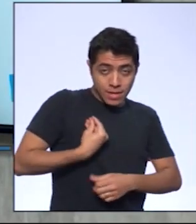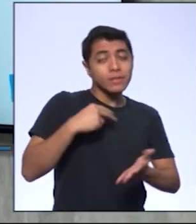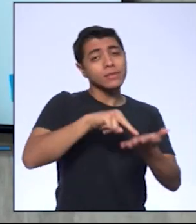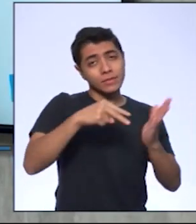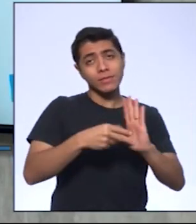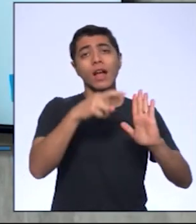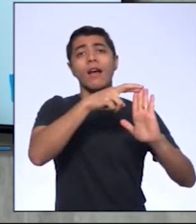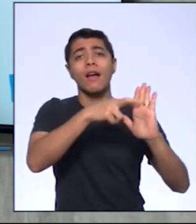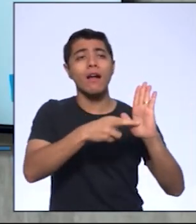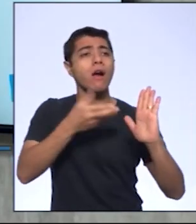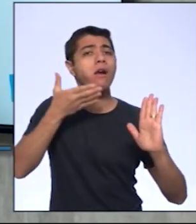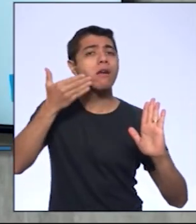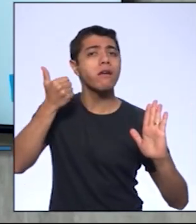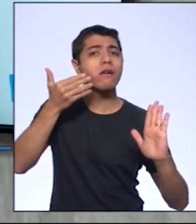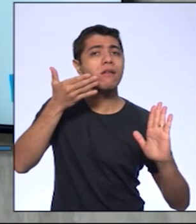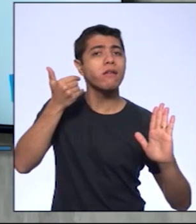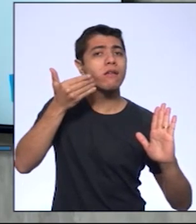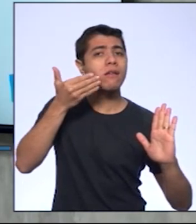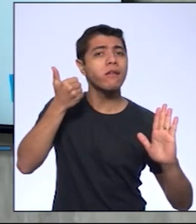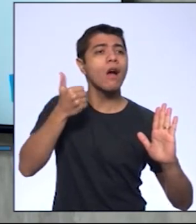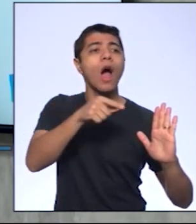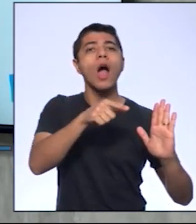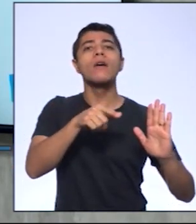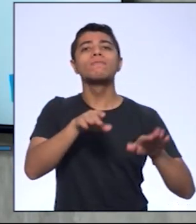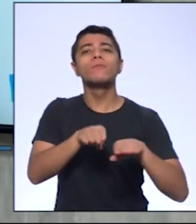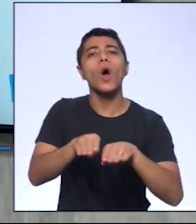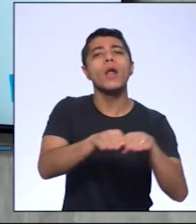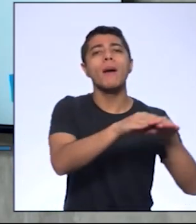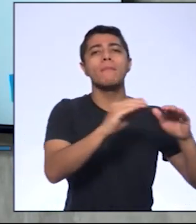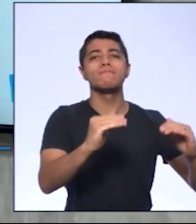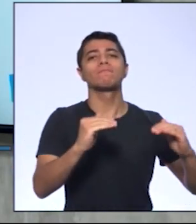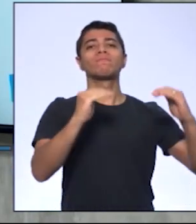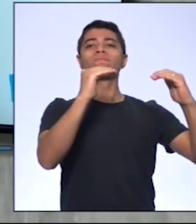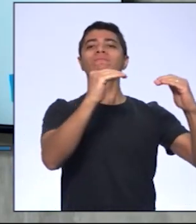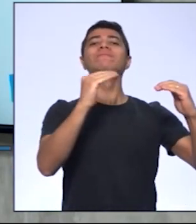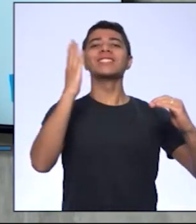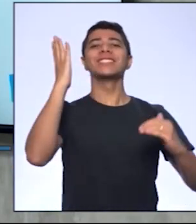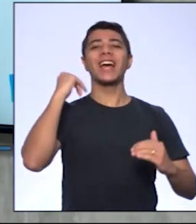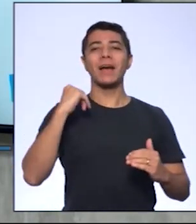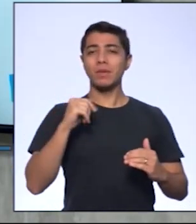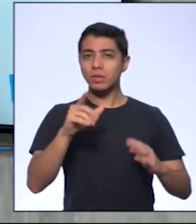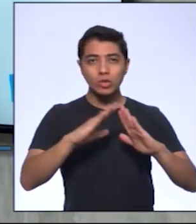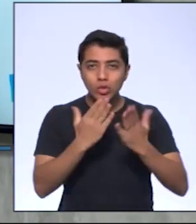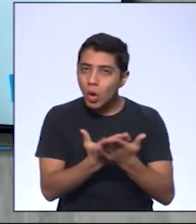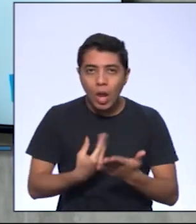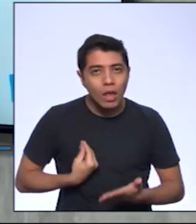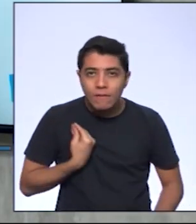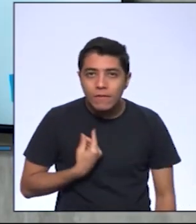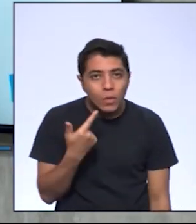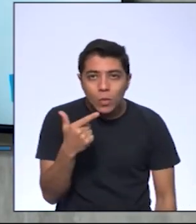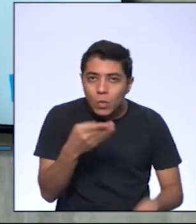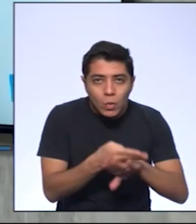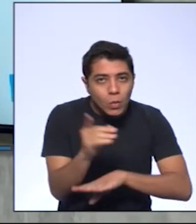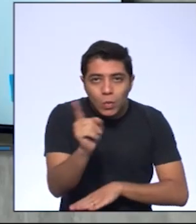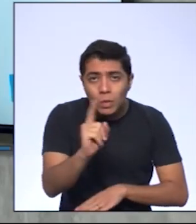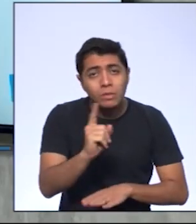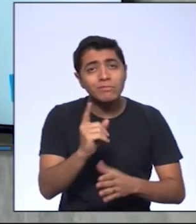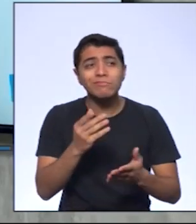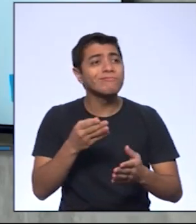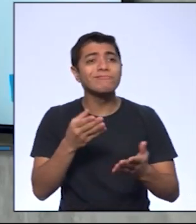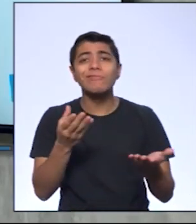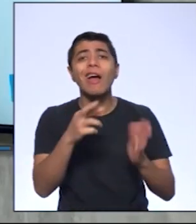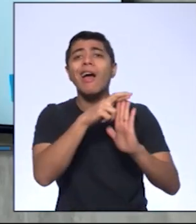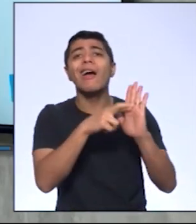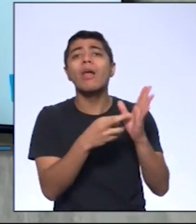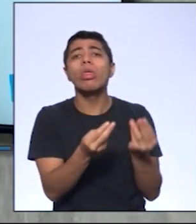a norma padrão. Se a gente não está na escola, a gente não tem esse acesso. Combinadinho? Outra coisa importante é que as condições